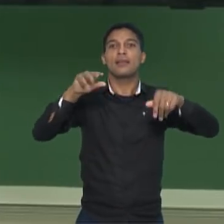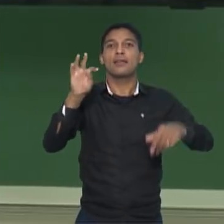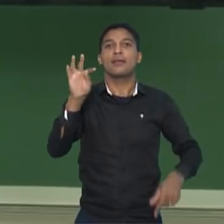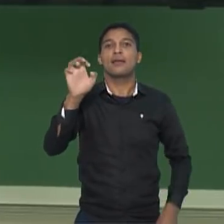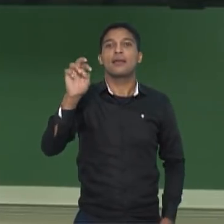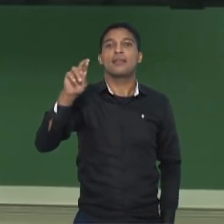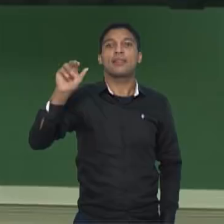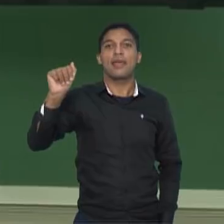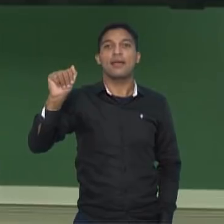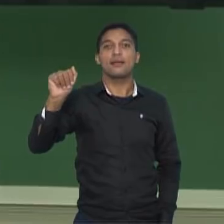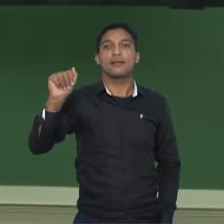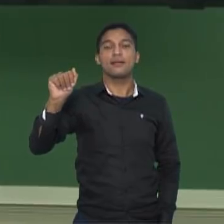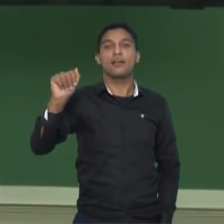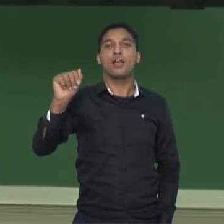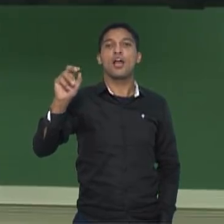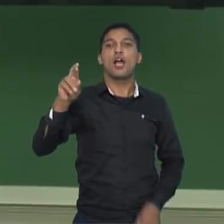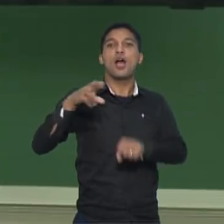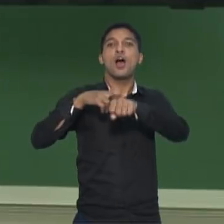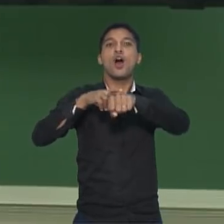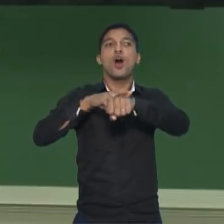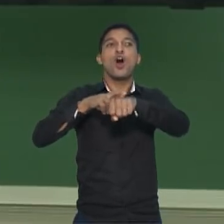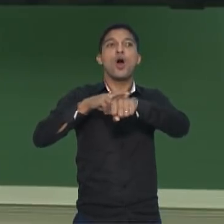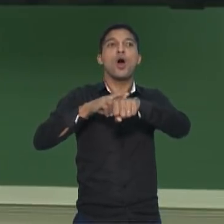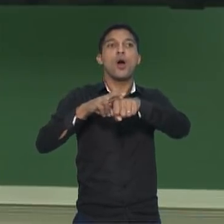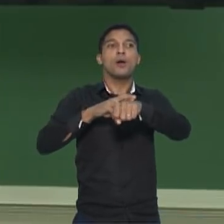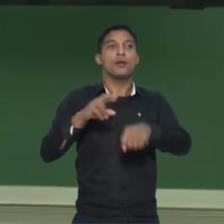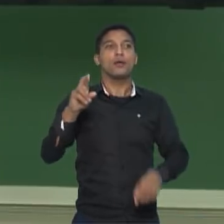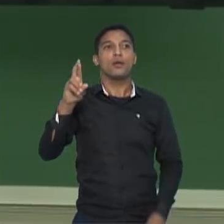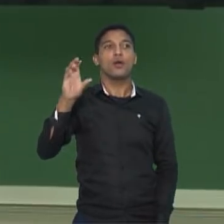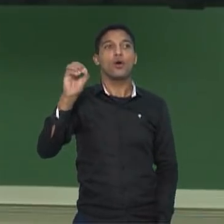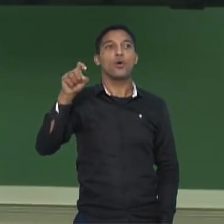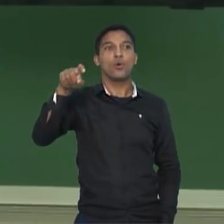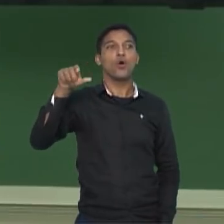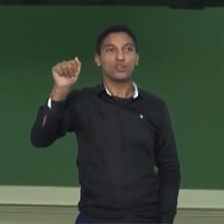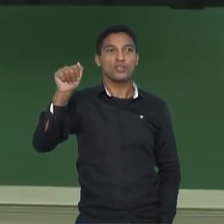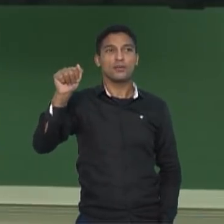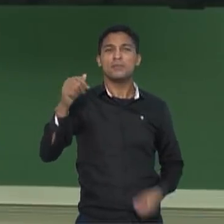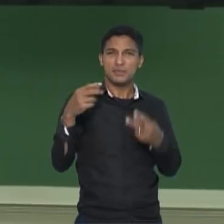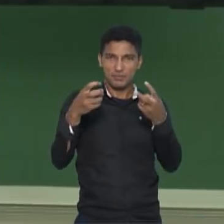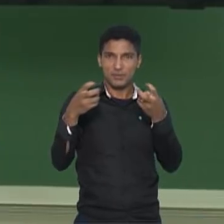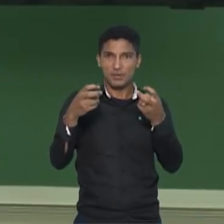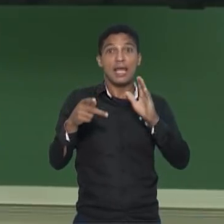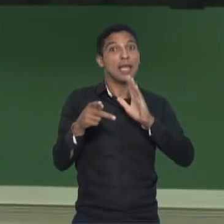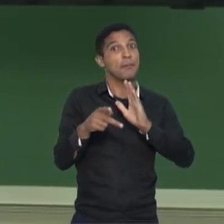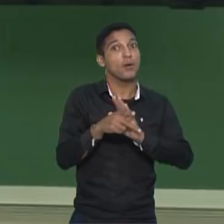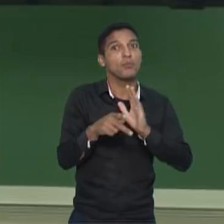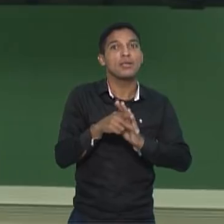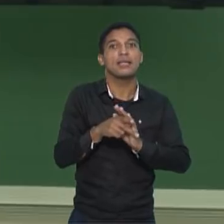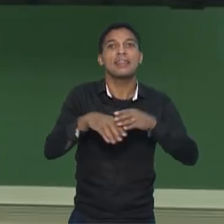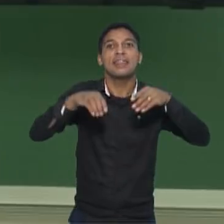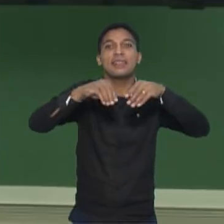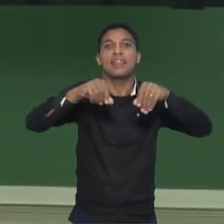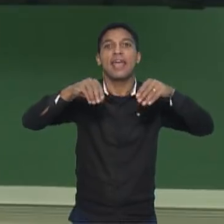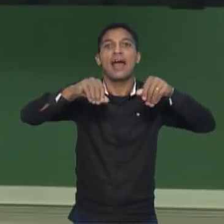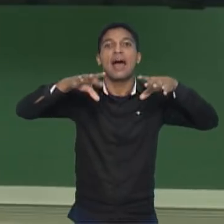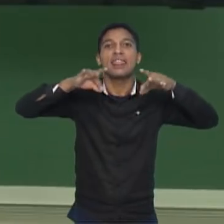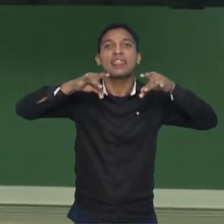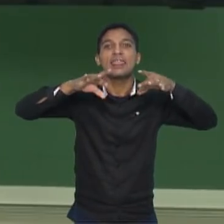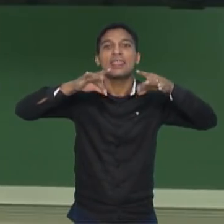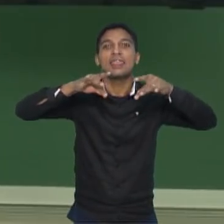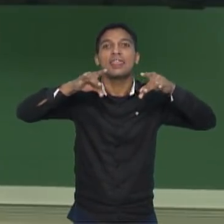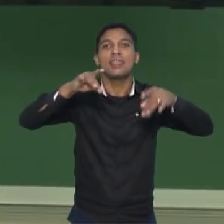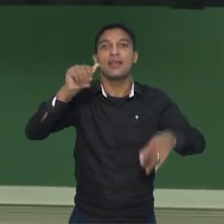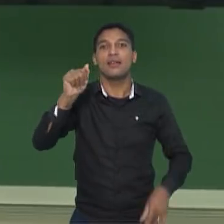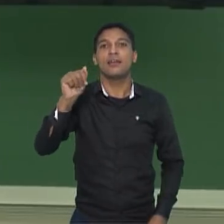Guarapuava. Repare que a terra roxa é um exemplo de solo argiloso. Opa, sendo ideal